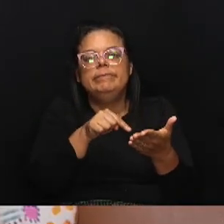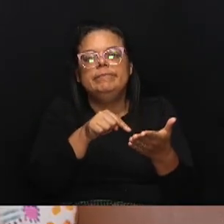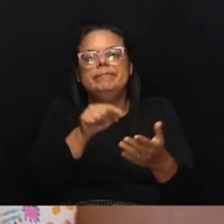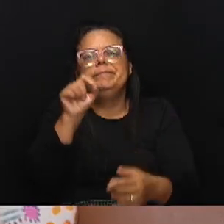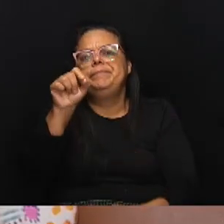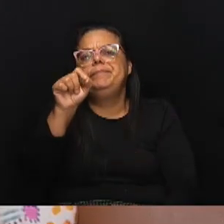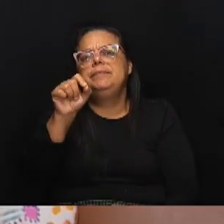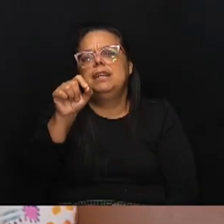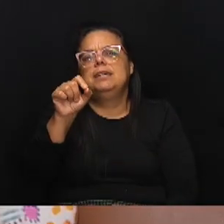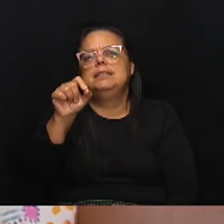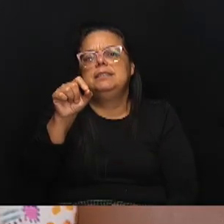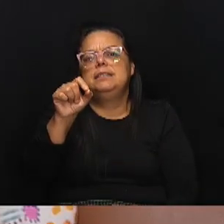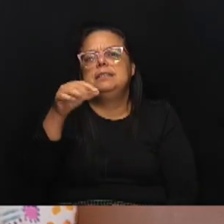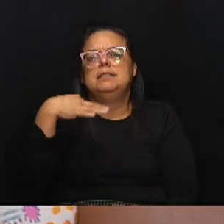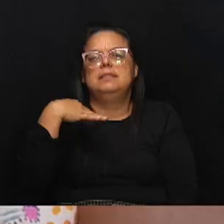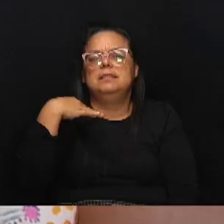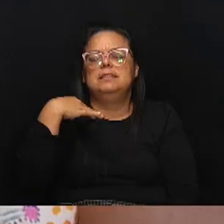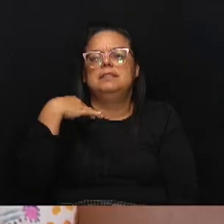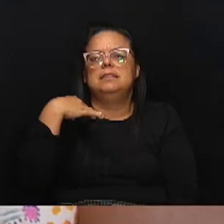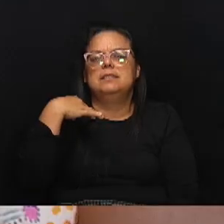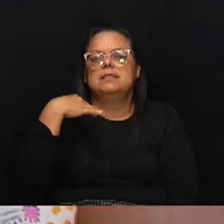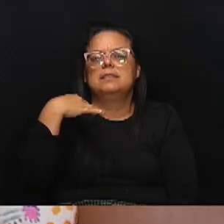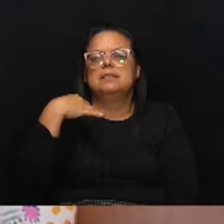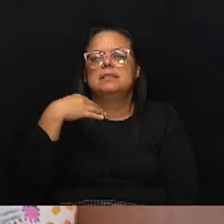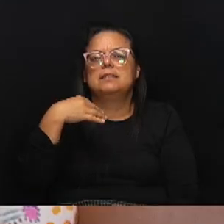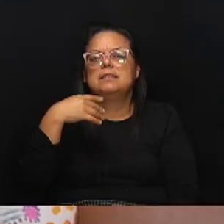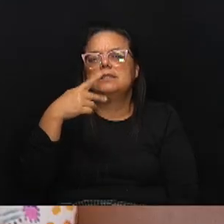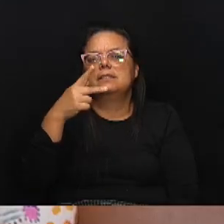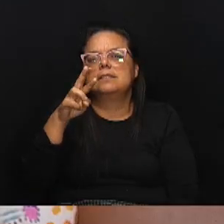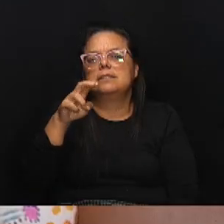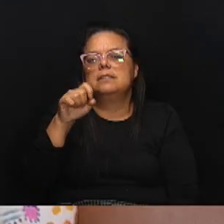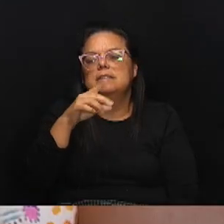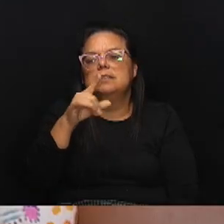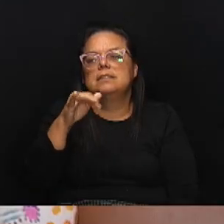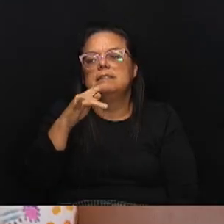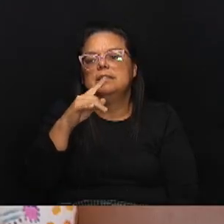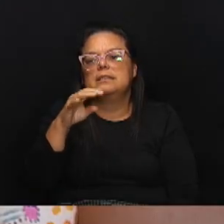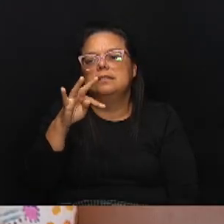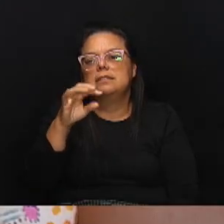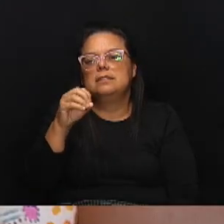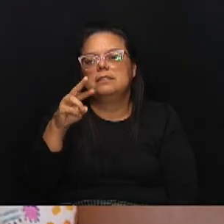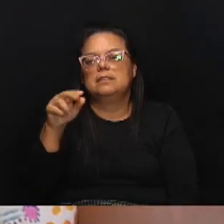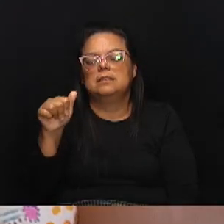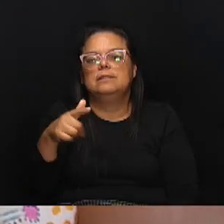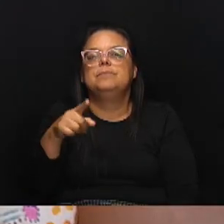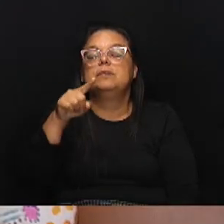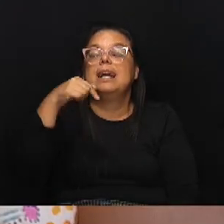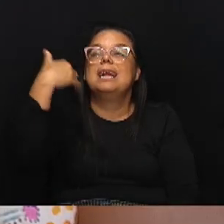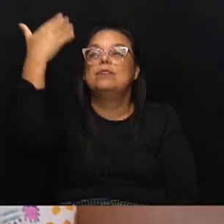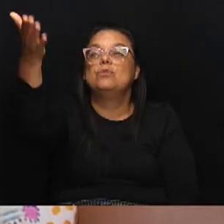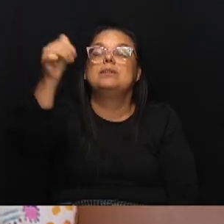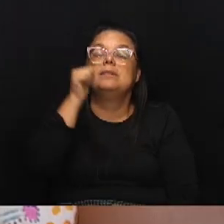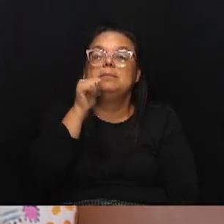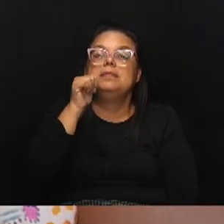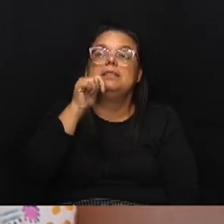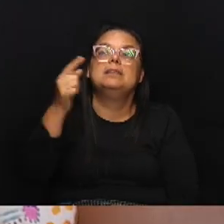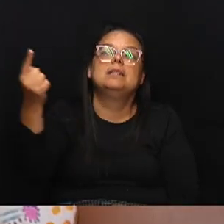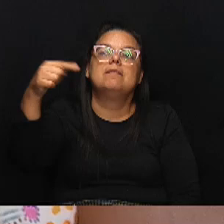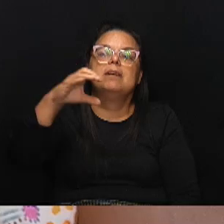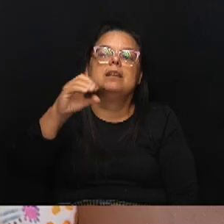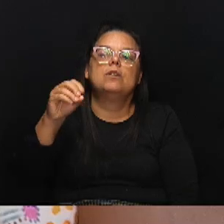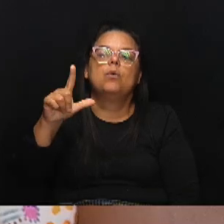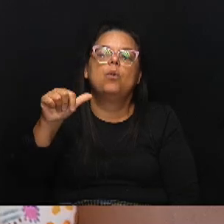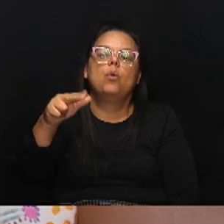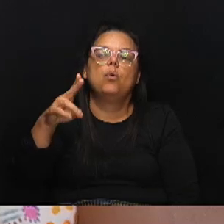vai se oferecer para ser preceptora? As meninas que vêm de fora, que vão para as colônias, né? As